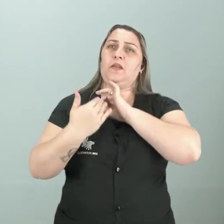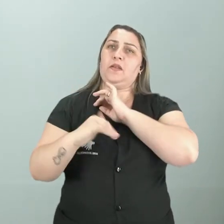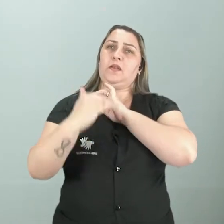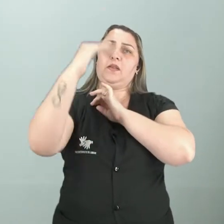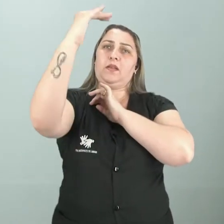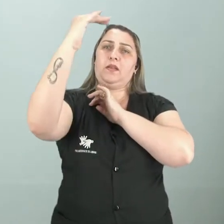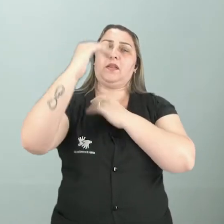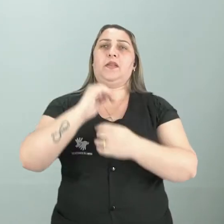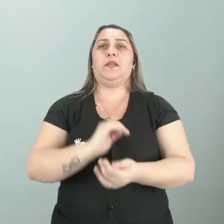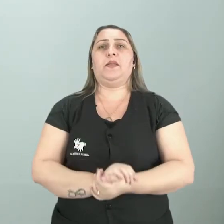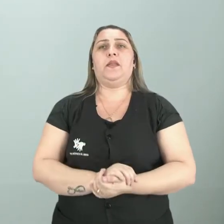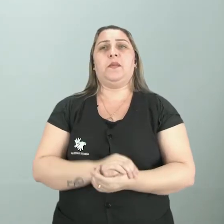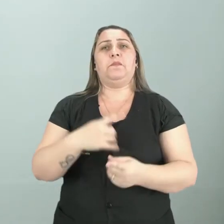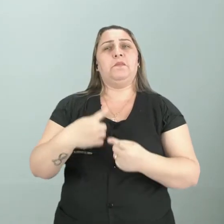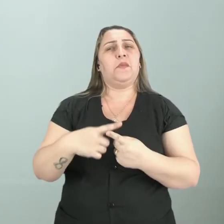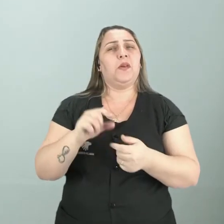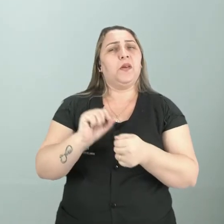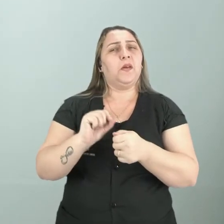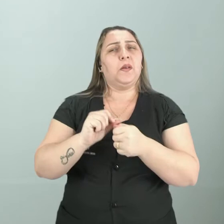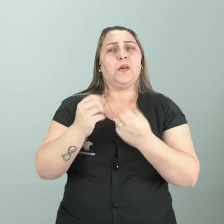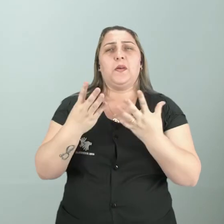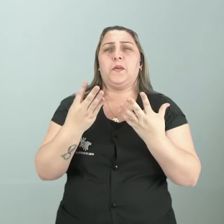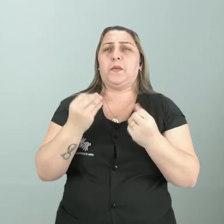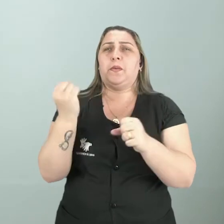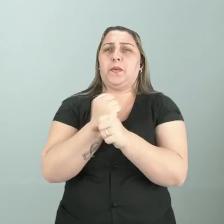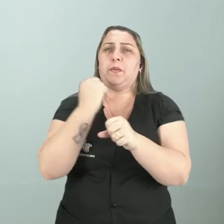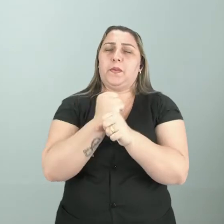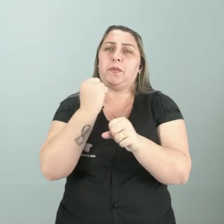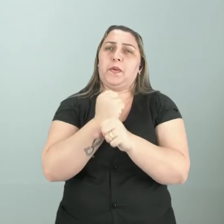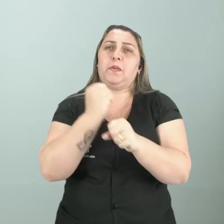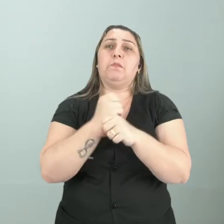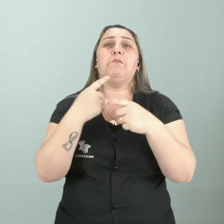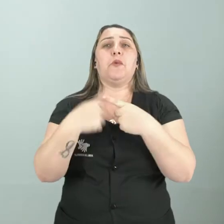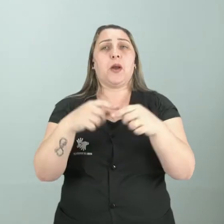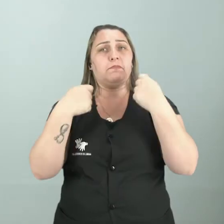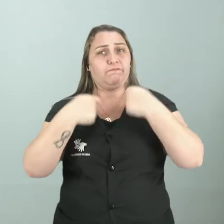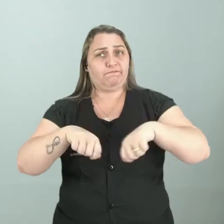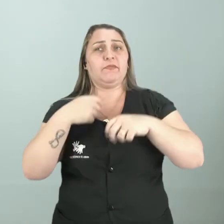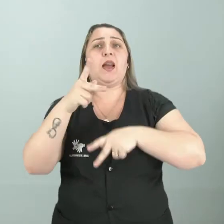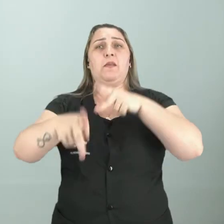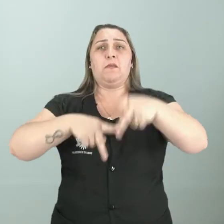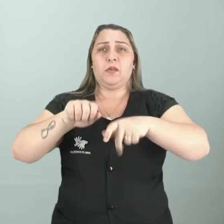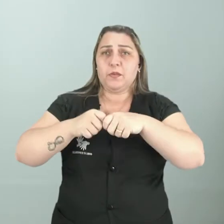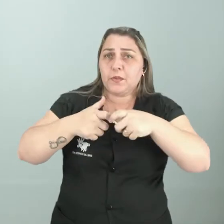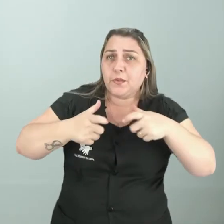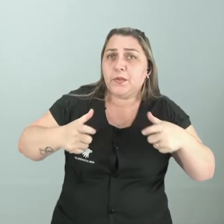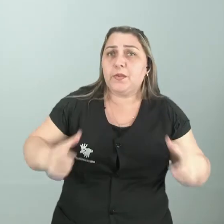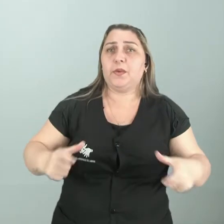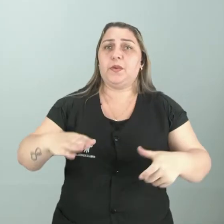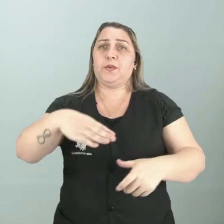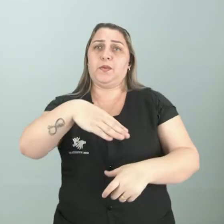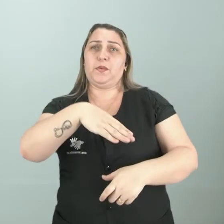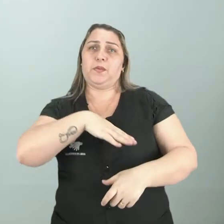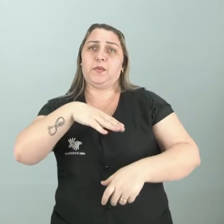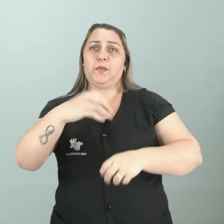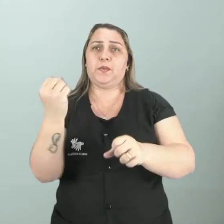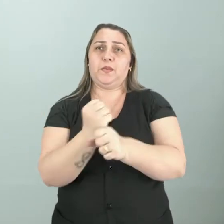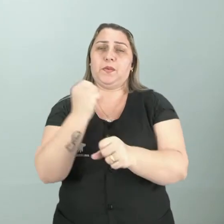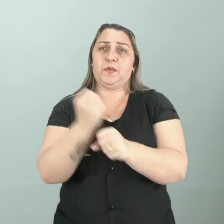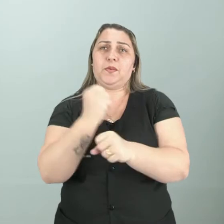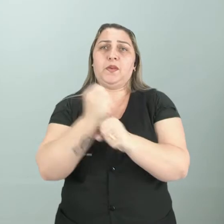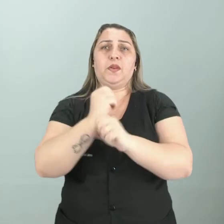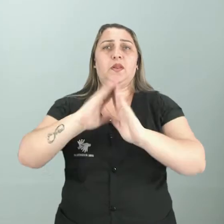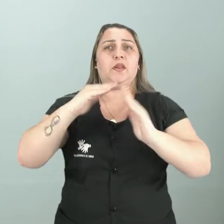prédios. Por que ele faz tantas construções? Porque há necessidade de construir uma cidade, de